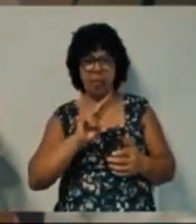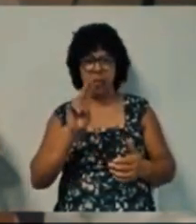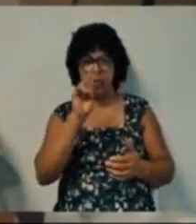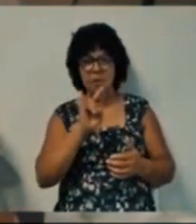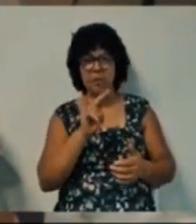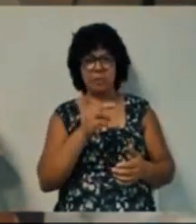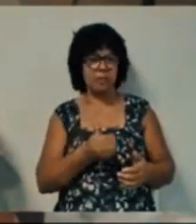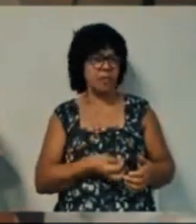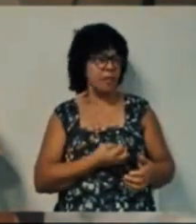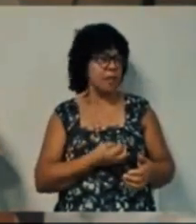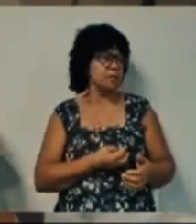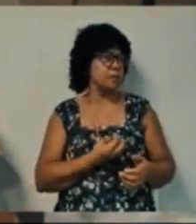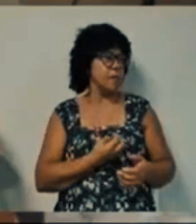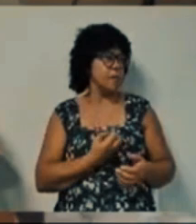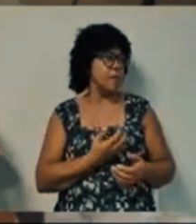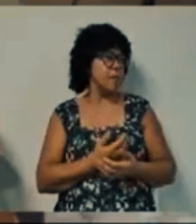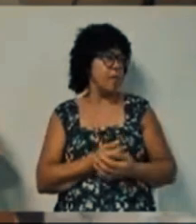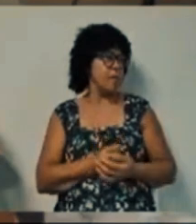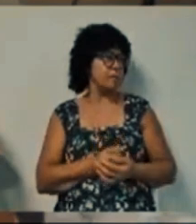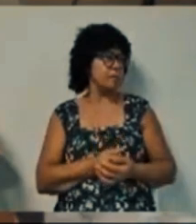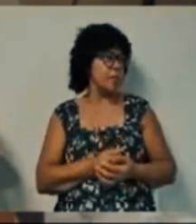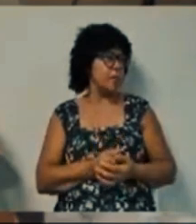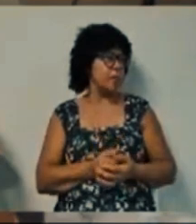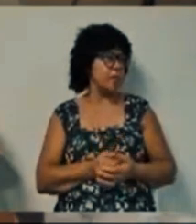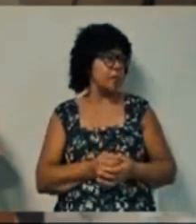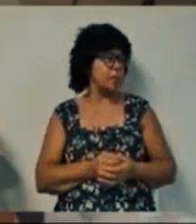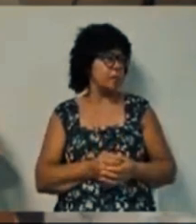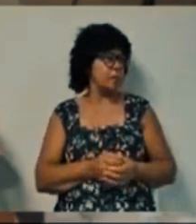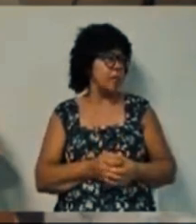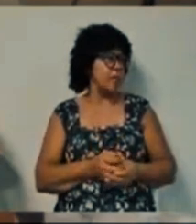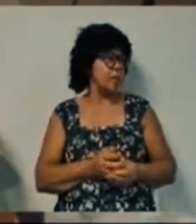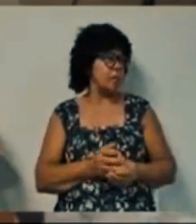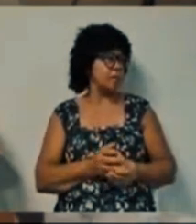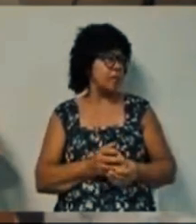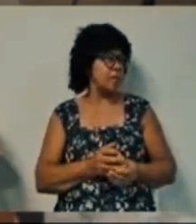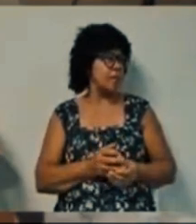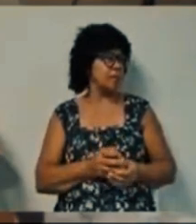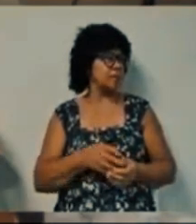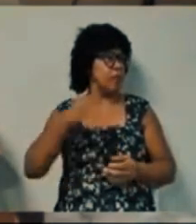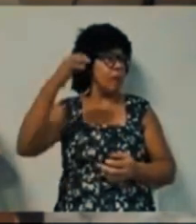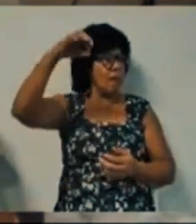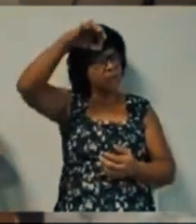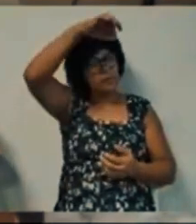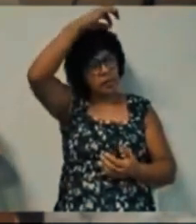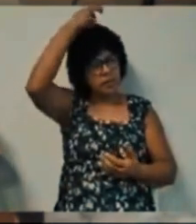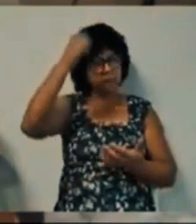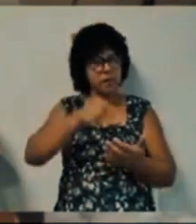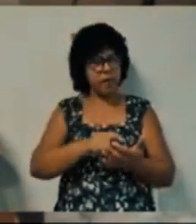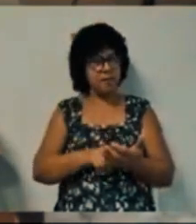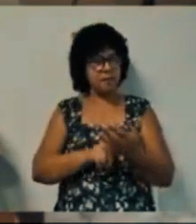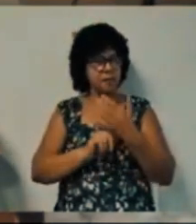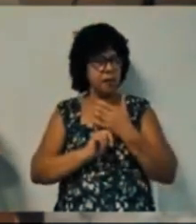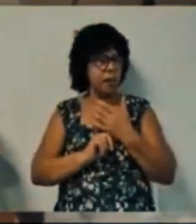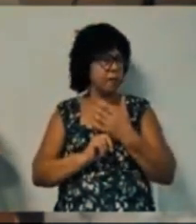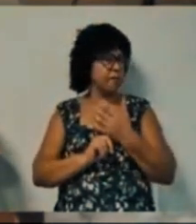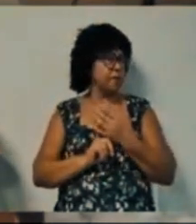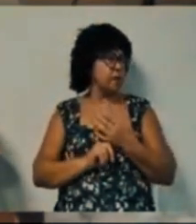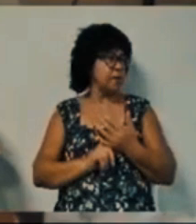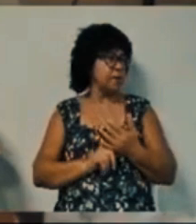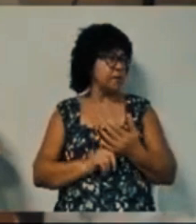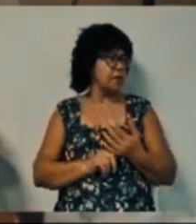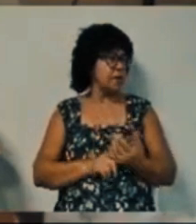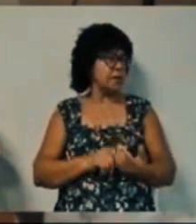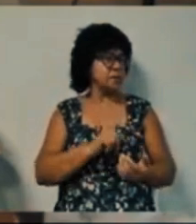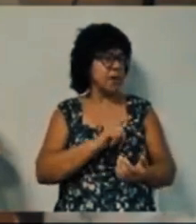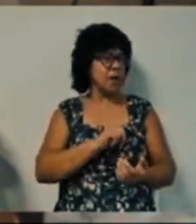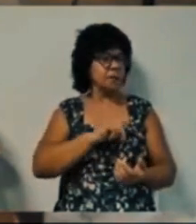Existem pessoas hoje aqui, enquanto eu pregava, o Espírito Santo revelou meu coração. Existem pessoas aqui passando